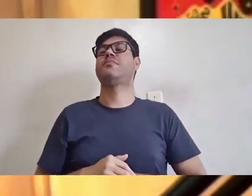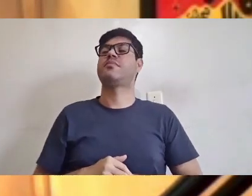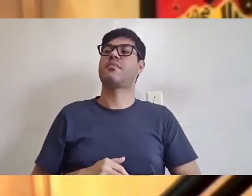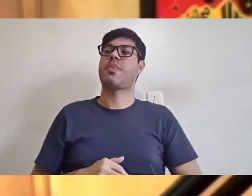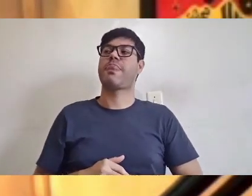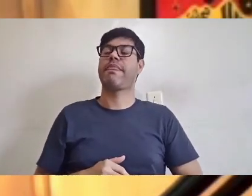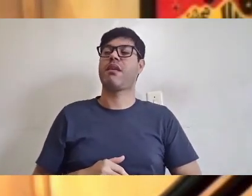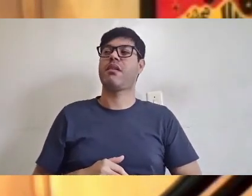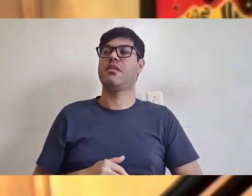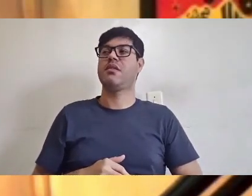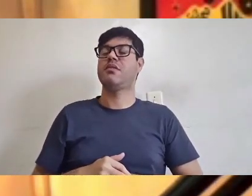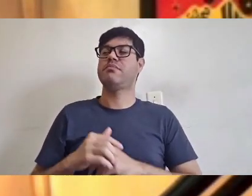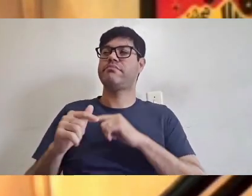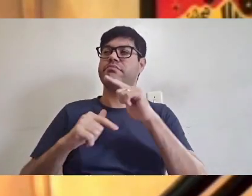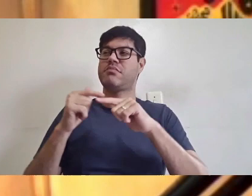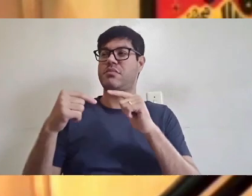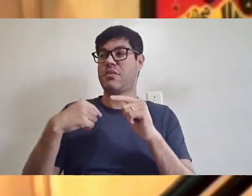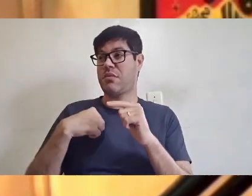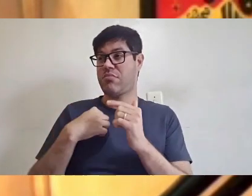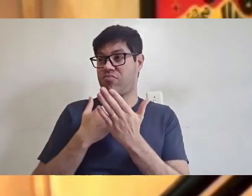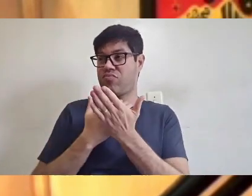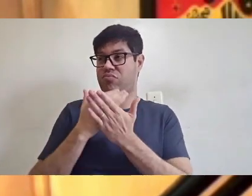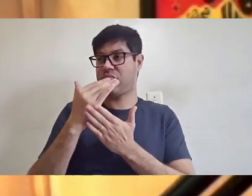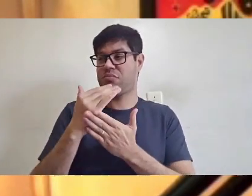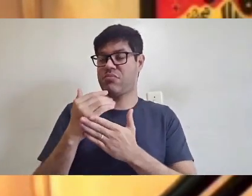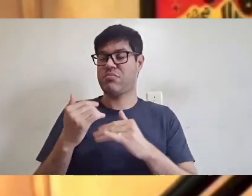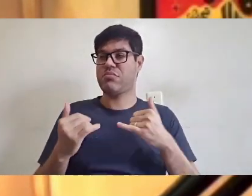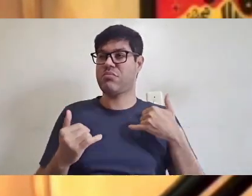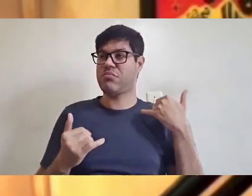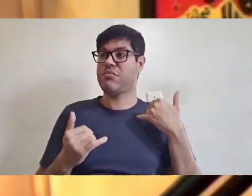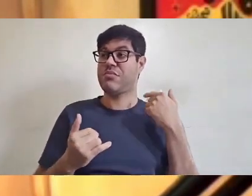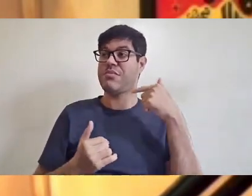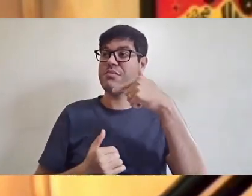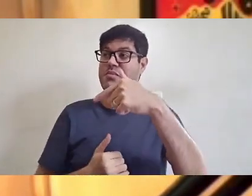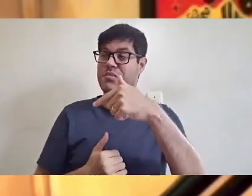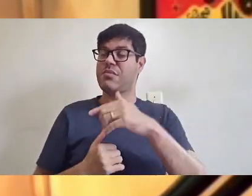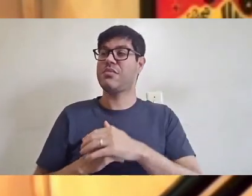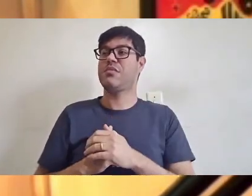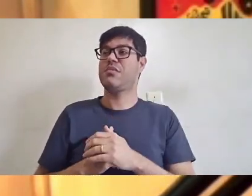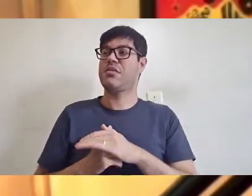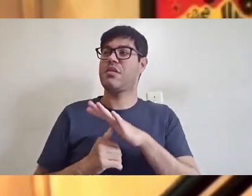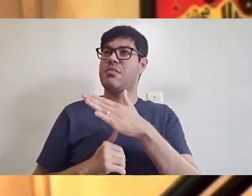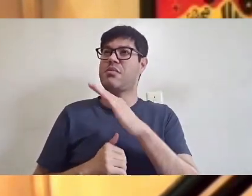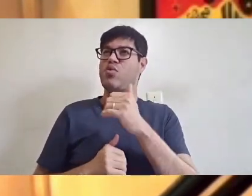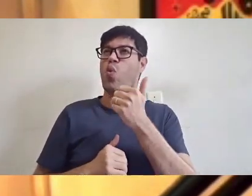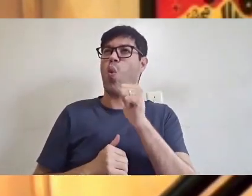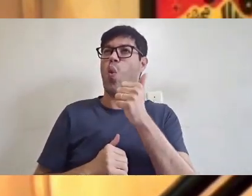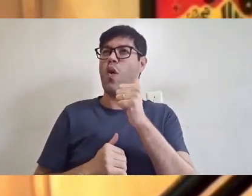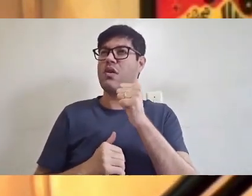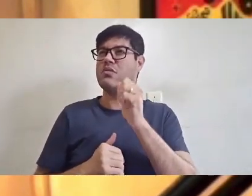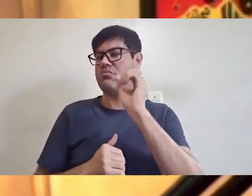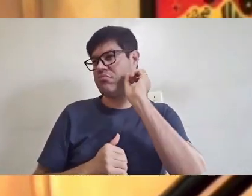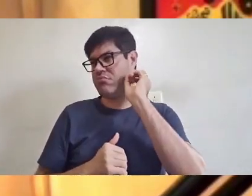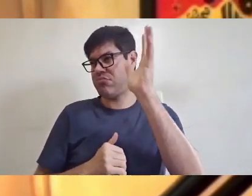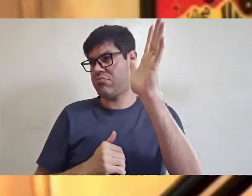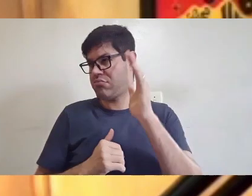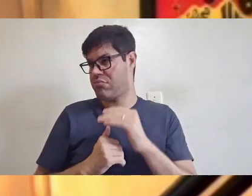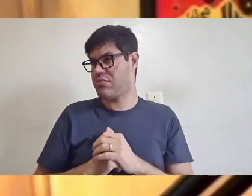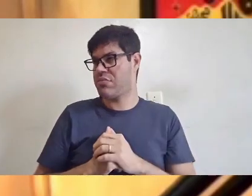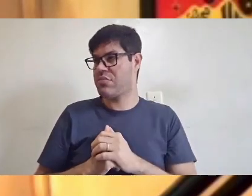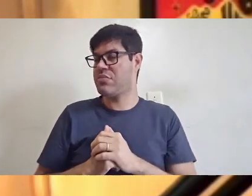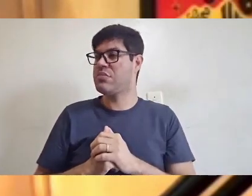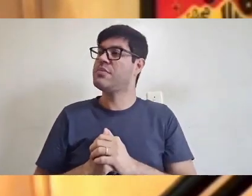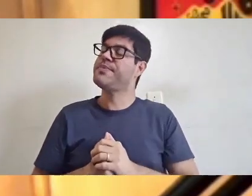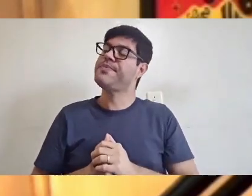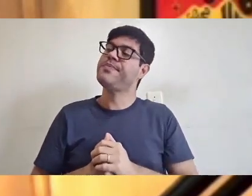trabalhar com 7 anos com meu pai, assim, mas ajudava o pai. Né? Depois, trabalhar fora, mesmo com 11 anos já estava fora. Exato. Você também estava me dizendo